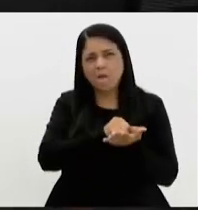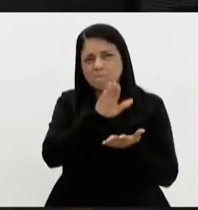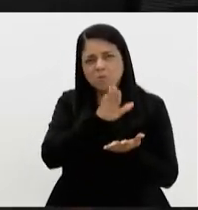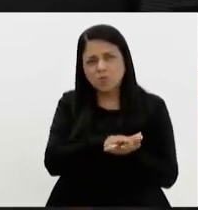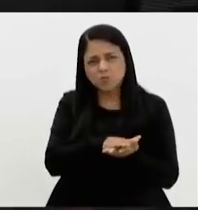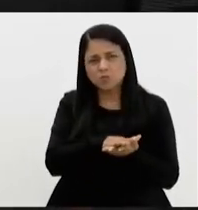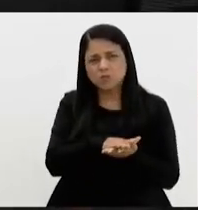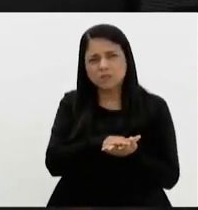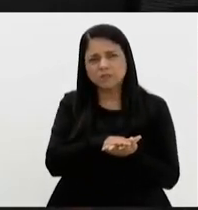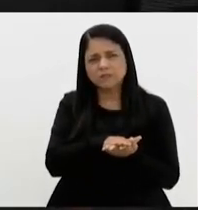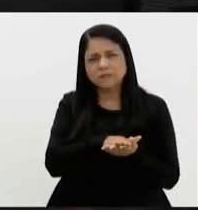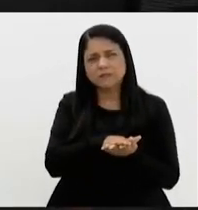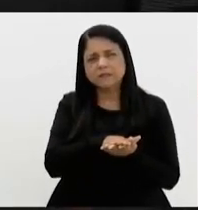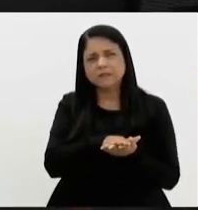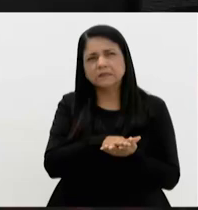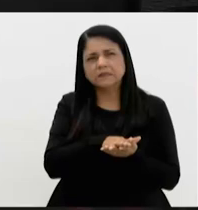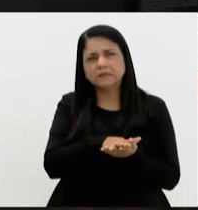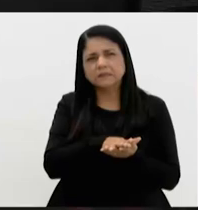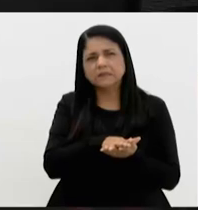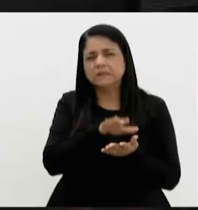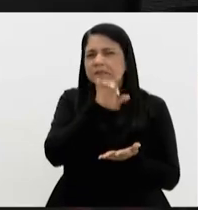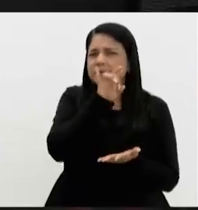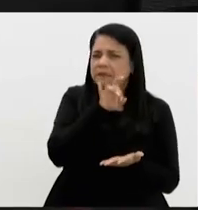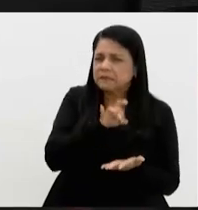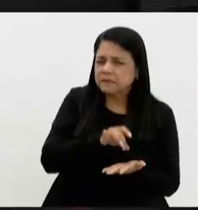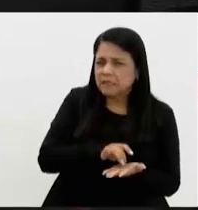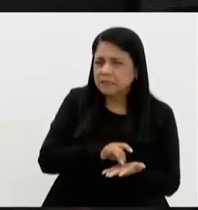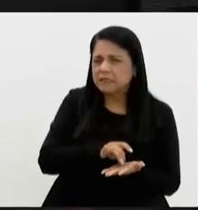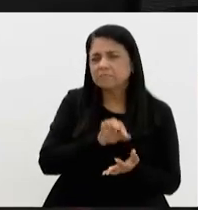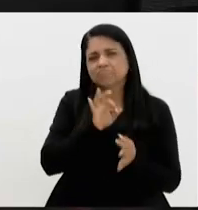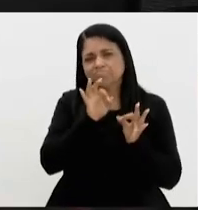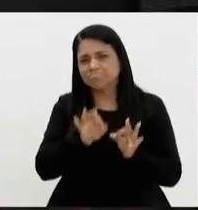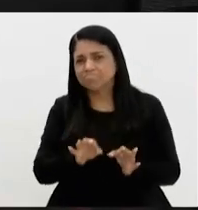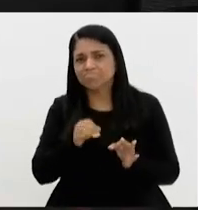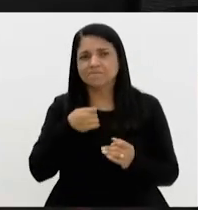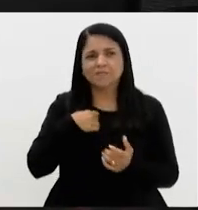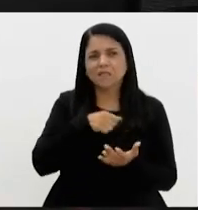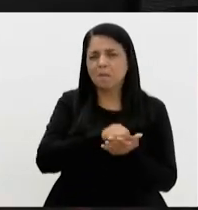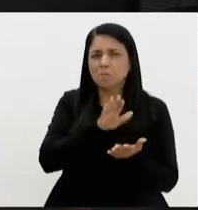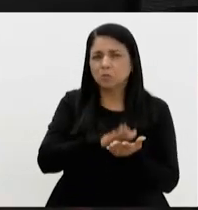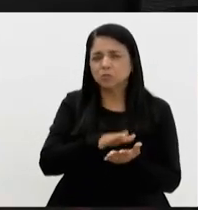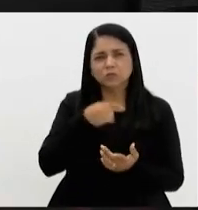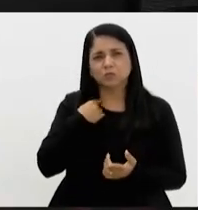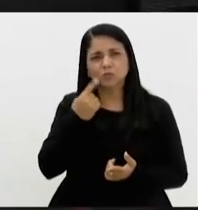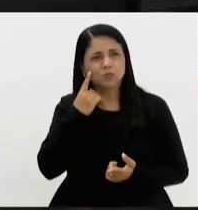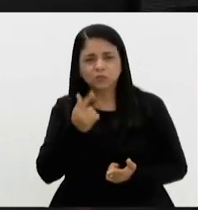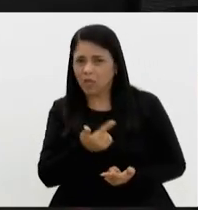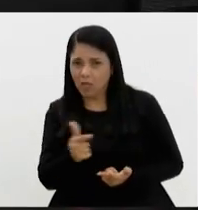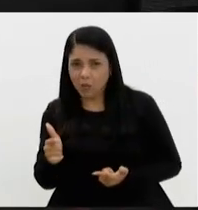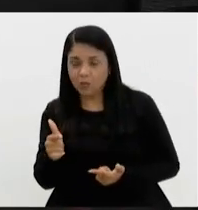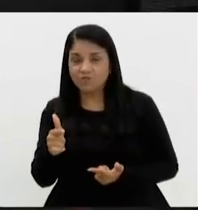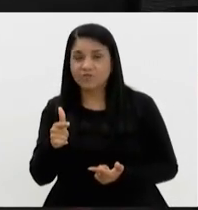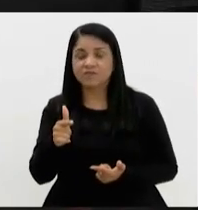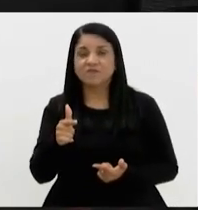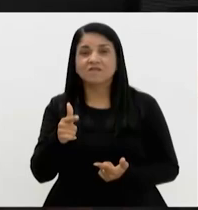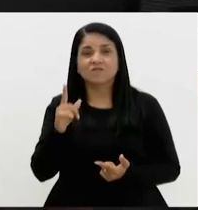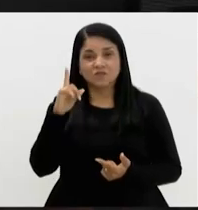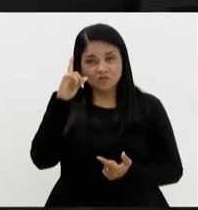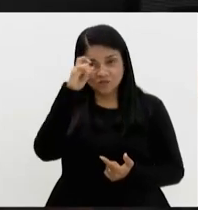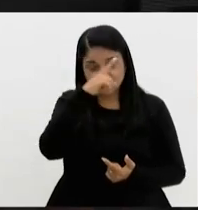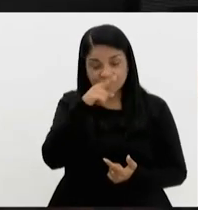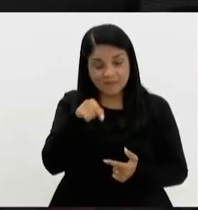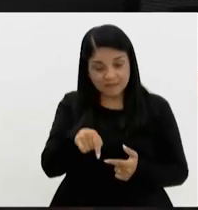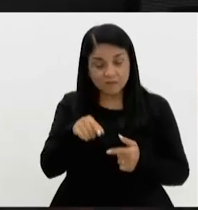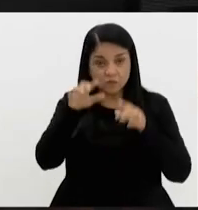mas talvez eh eu também não tenho certeza da multa mas o fato é que a questão é tão complexa que foi firmada uma posição ali no